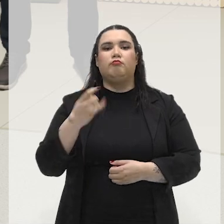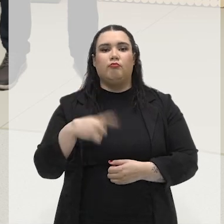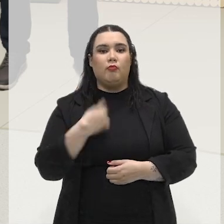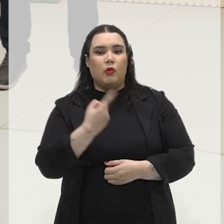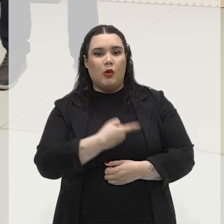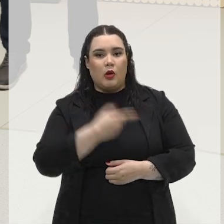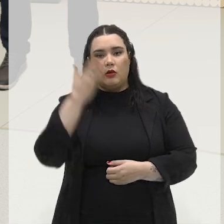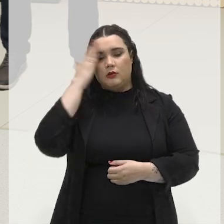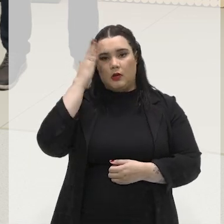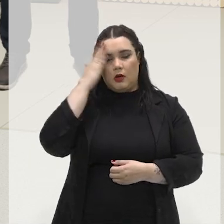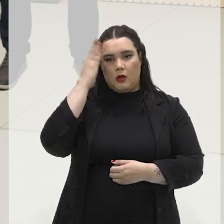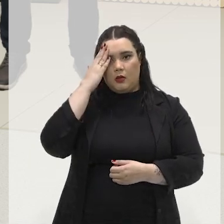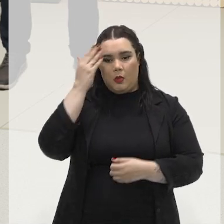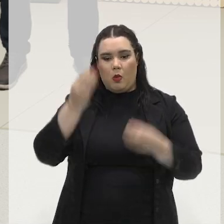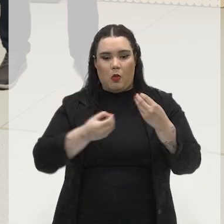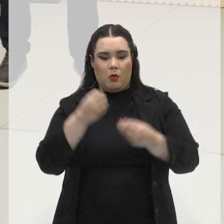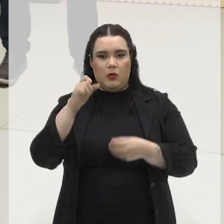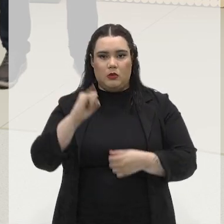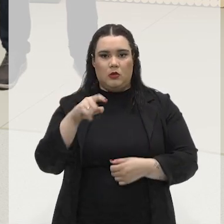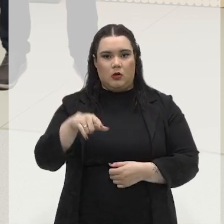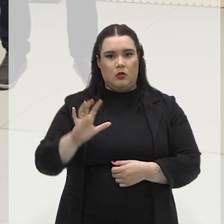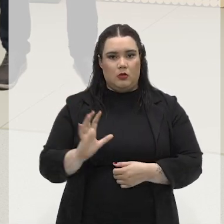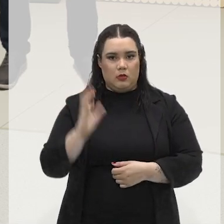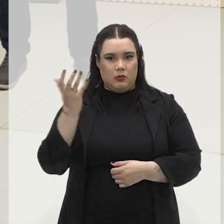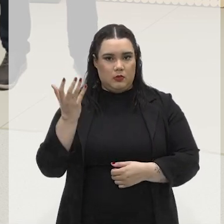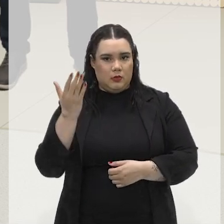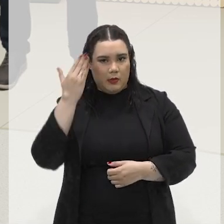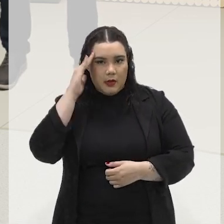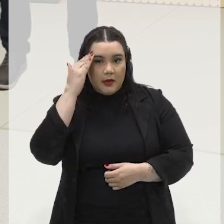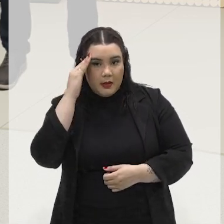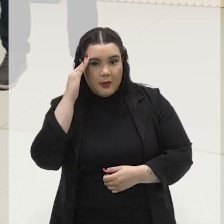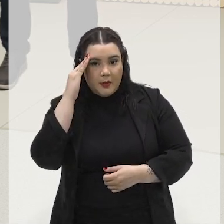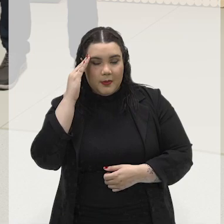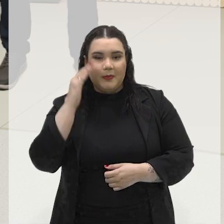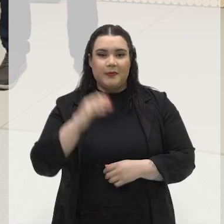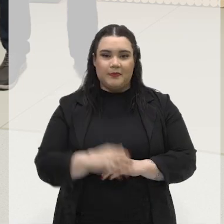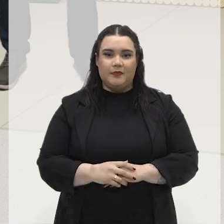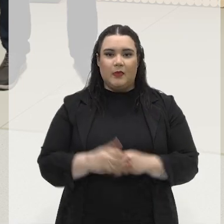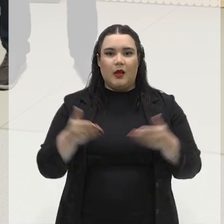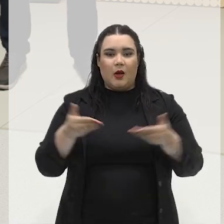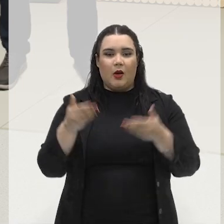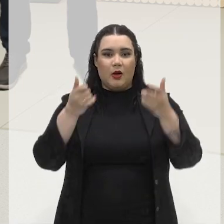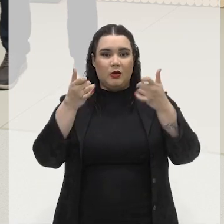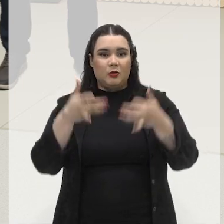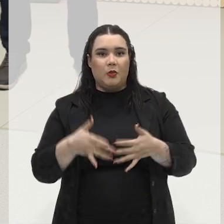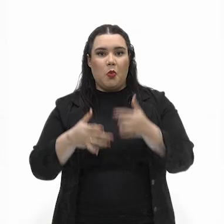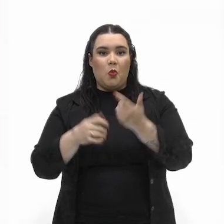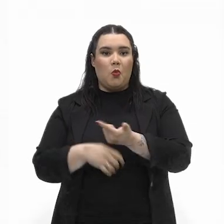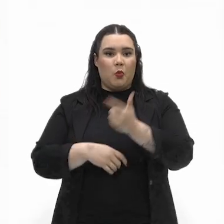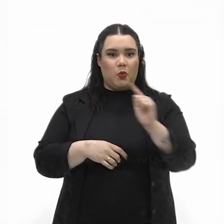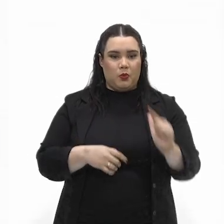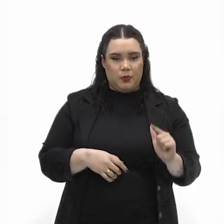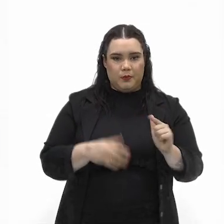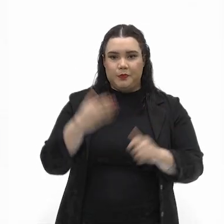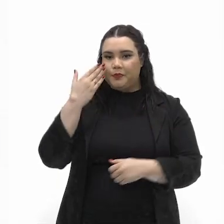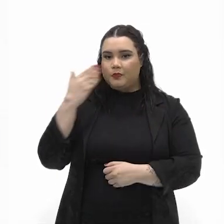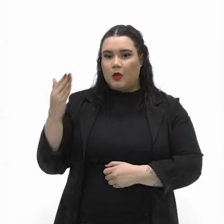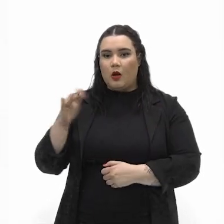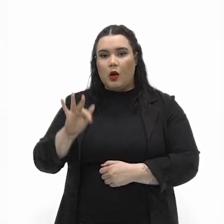sabermos controlar essa reação em cadeia. Entendeu como funciona a fissão? Vamos falar de fusão, então? Vamos lá. Fusão